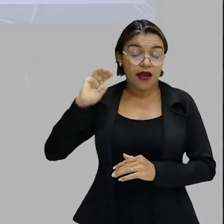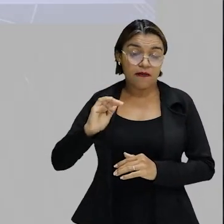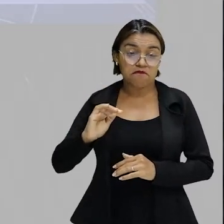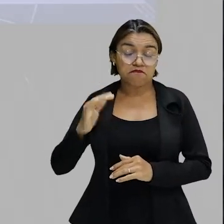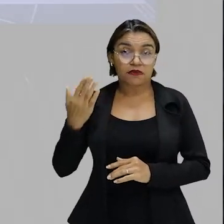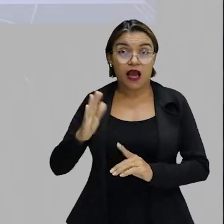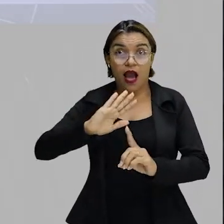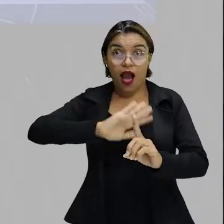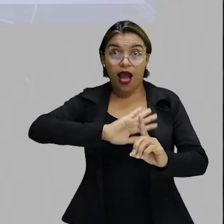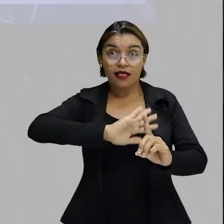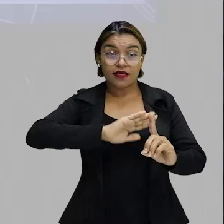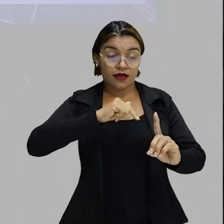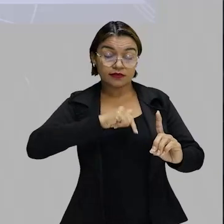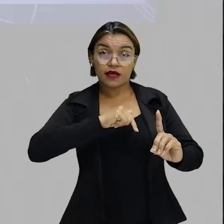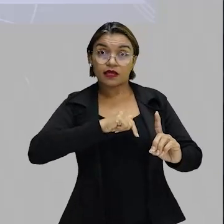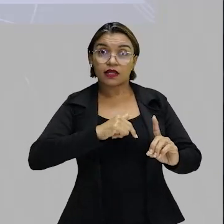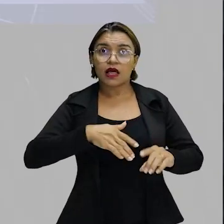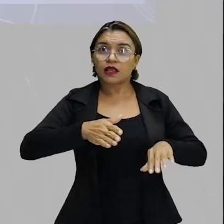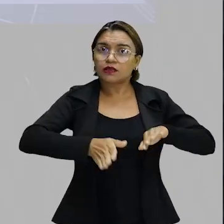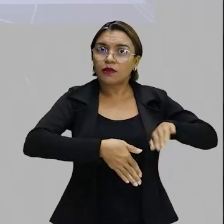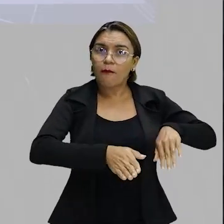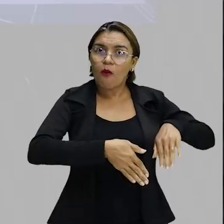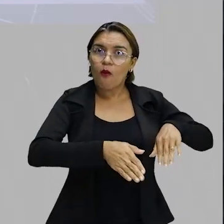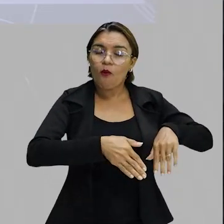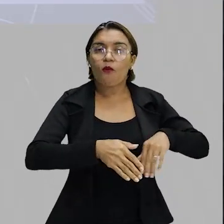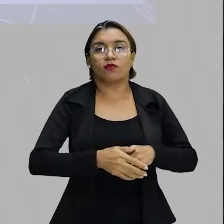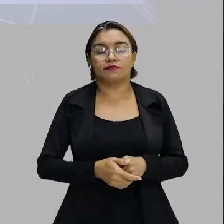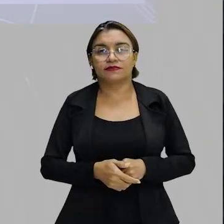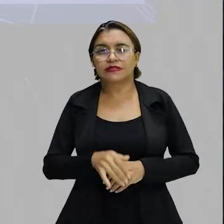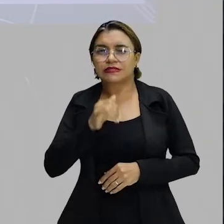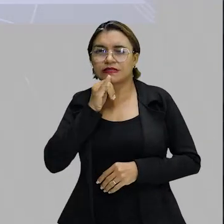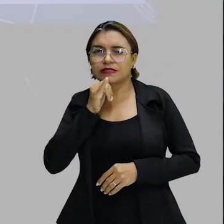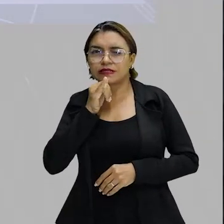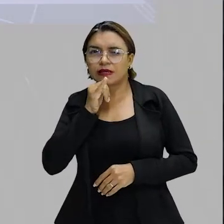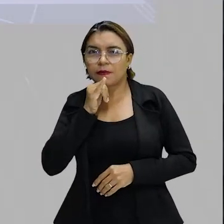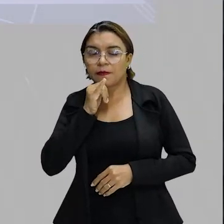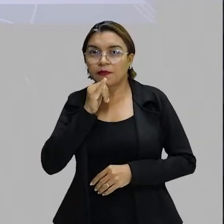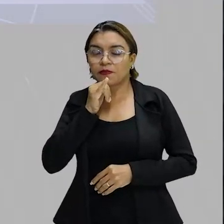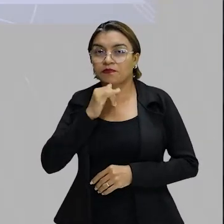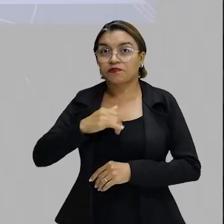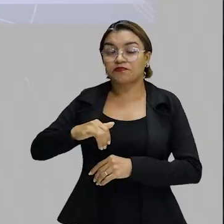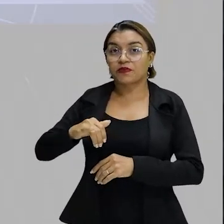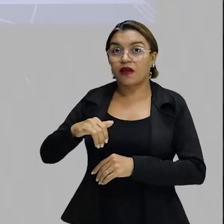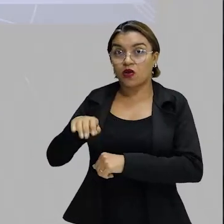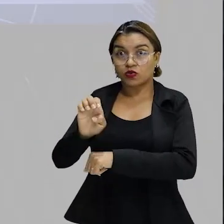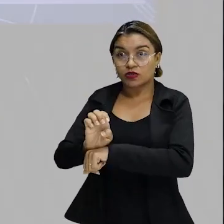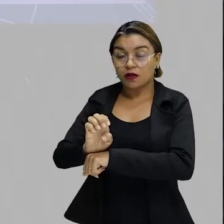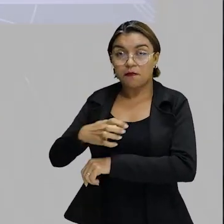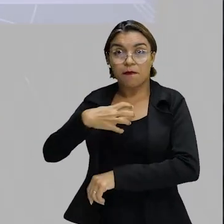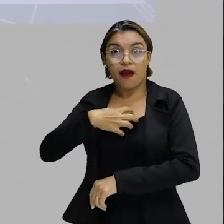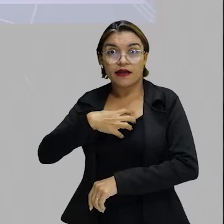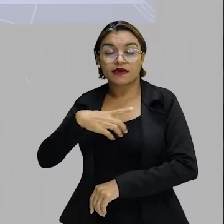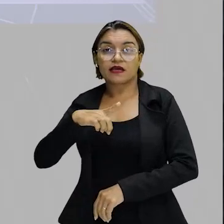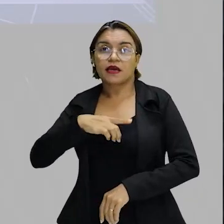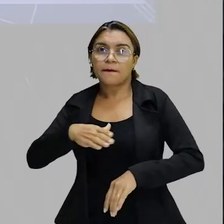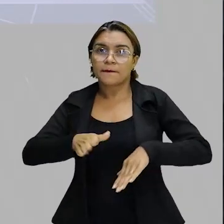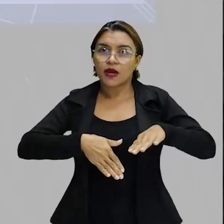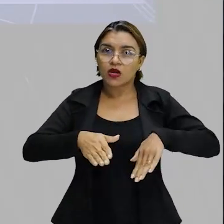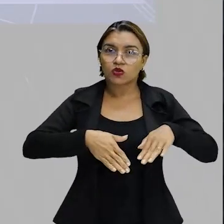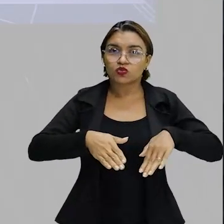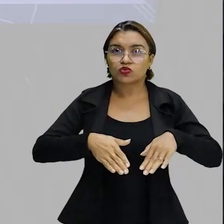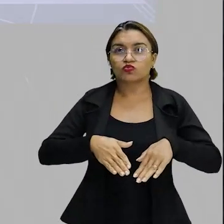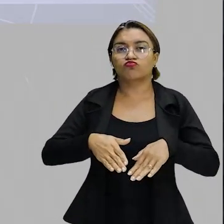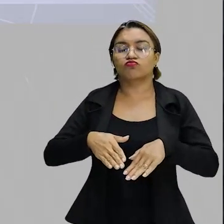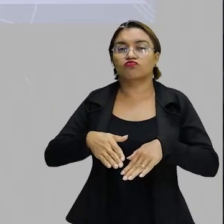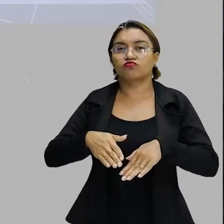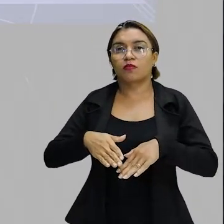música aqui? A gente vê muito na Bahia, a percussão, né? As bandas, eu falei do Olodum, tem o Carlinhos Brau,